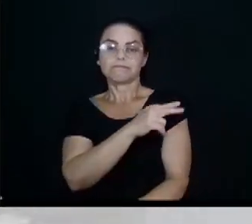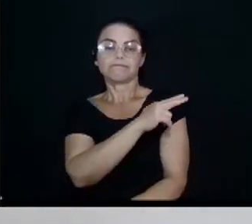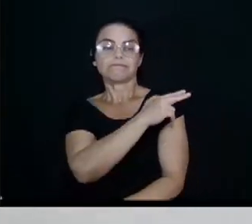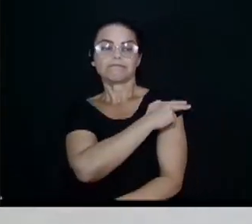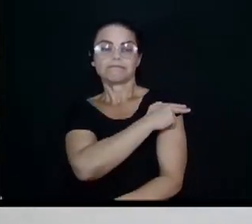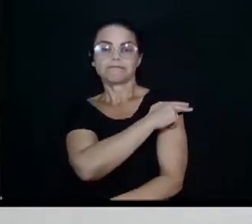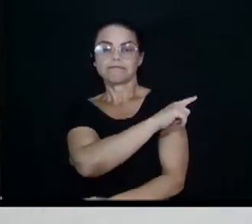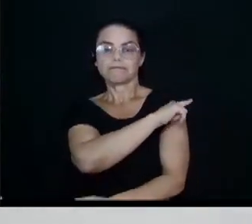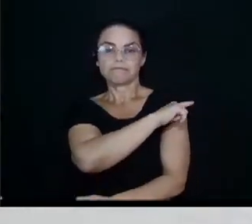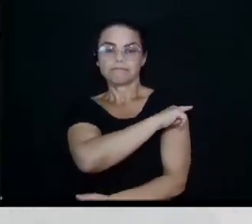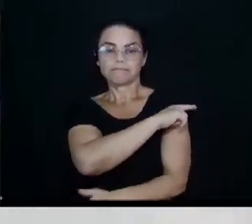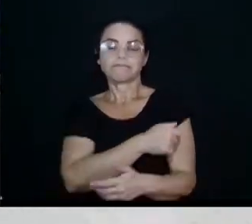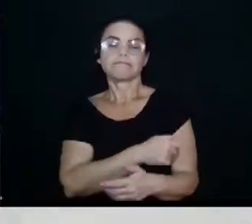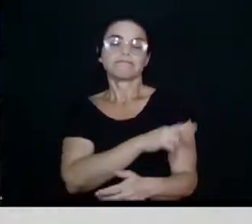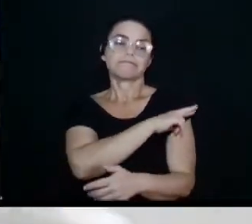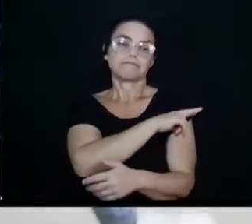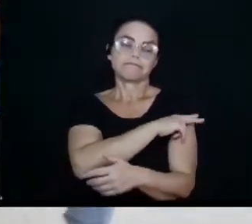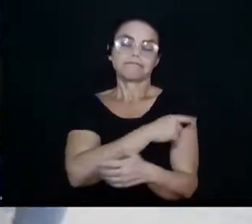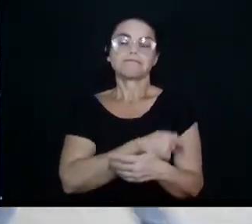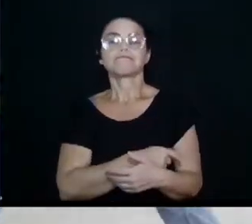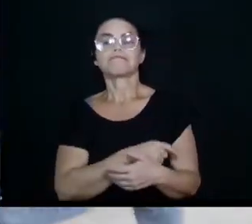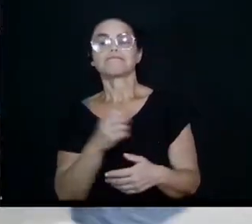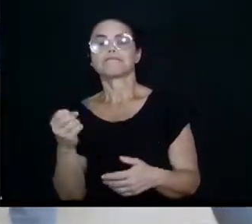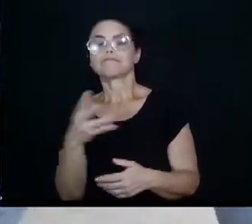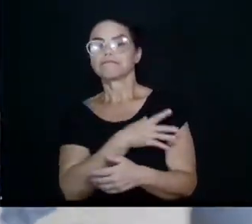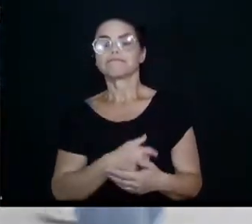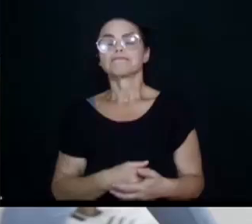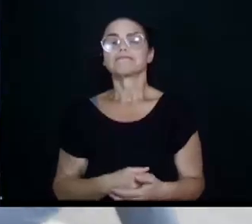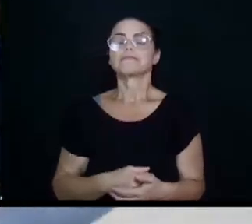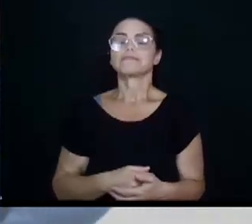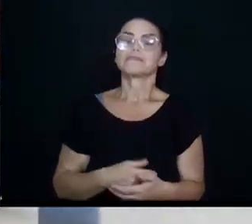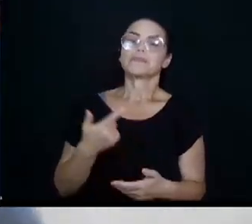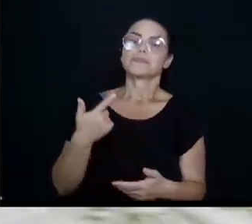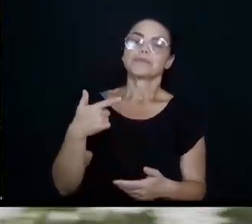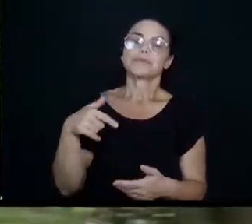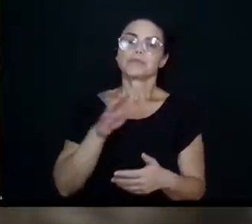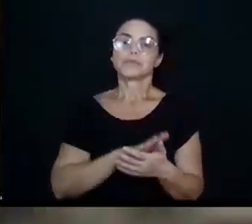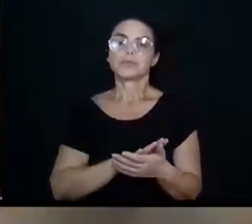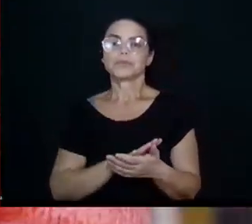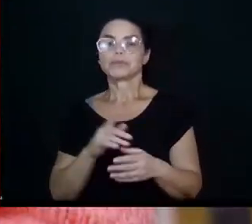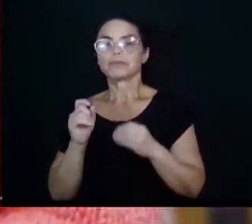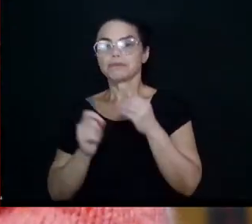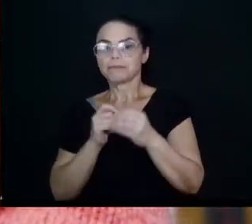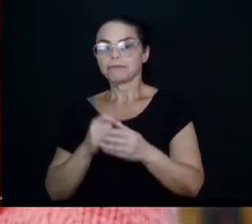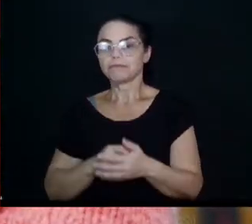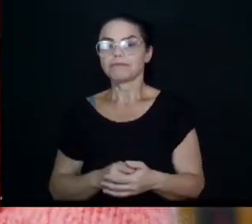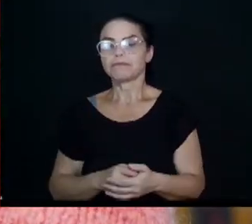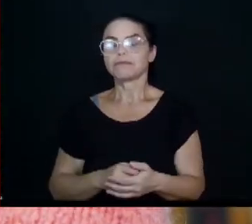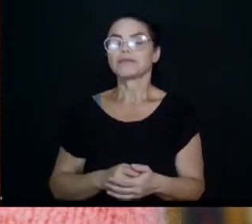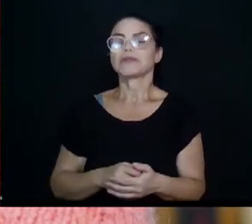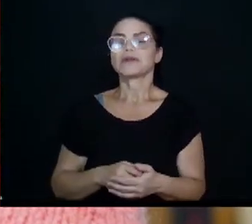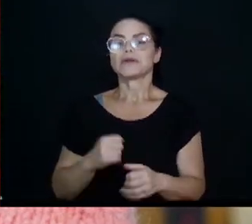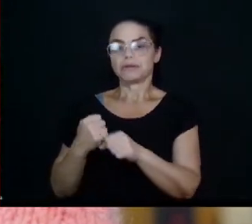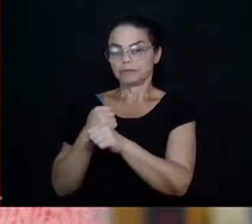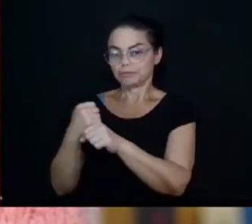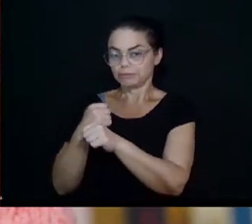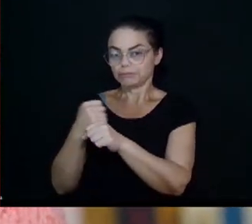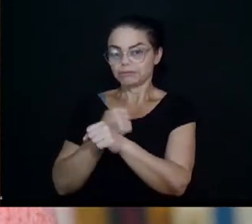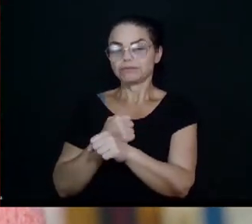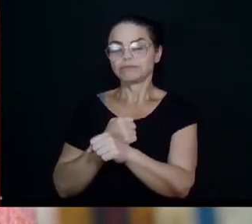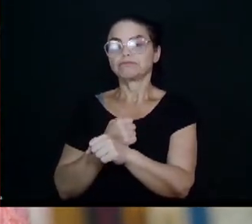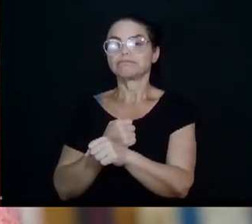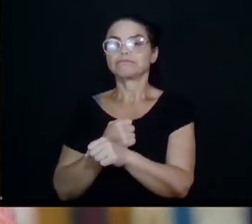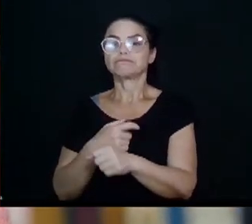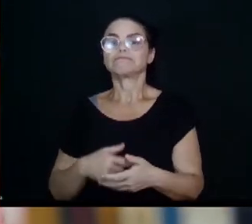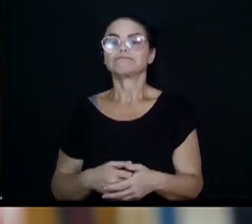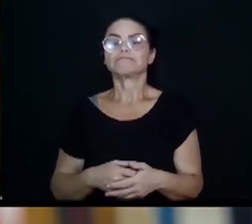muito novo. Às vezes no ensino médio, ele já vem de alguns anos formatado para um determinado modelo.